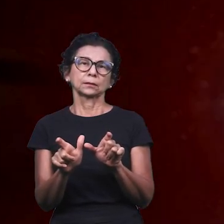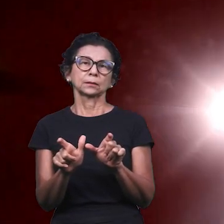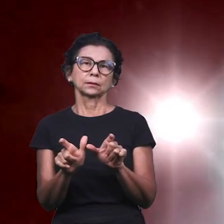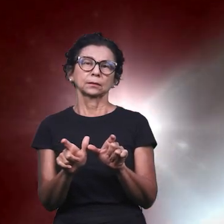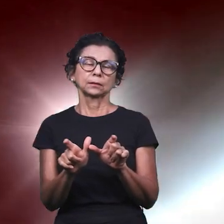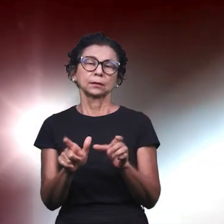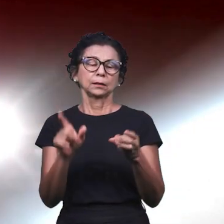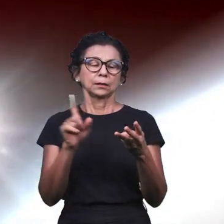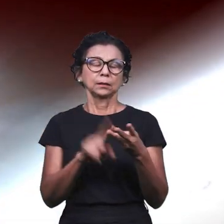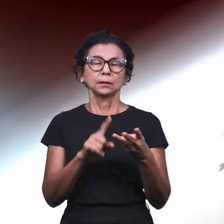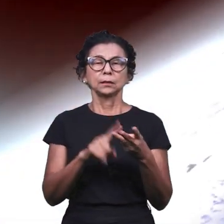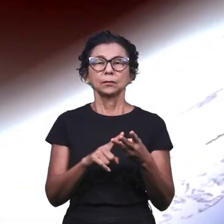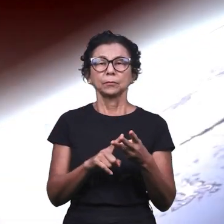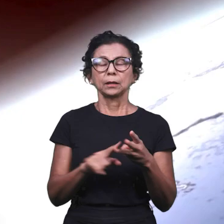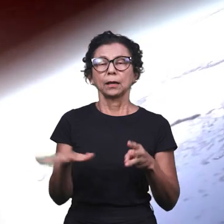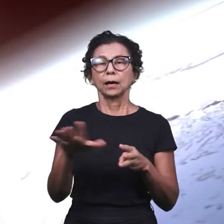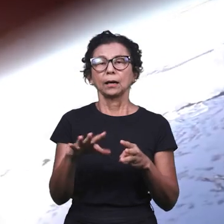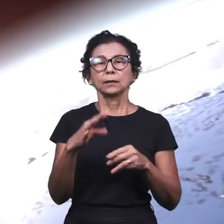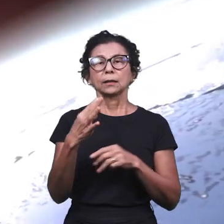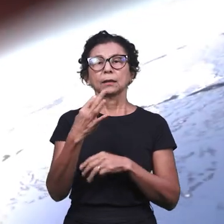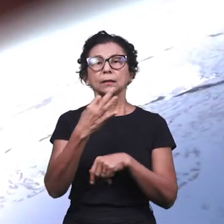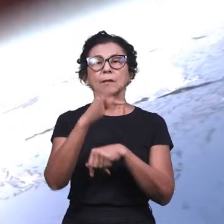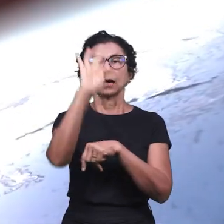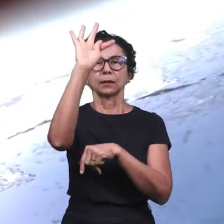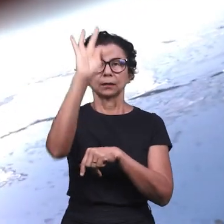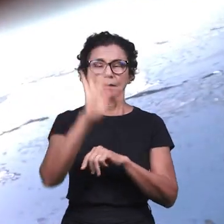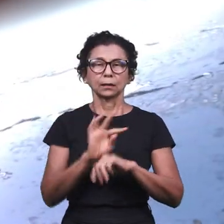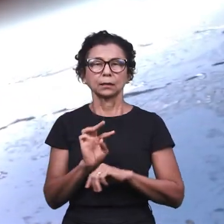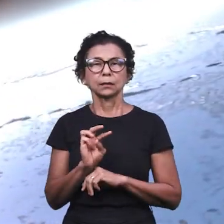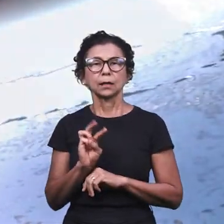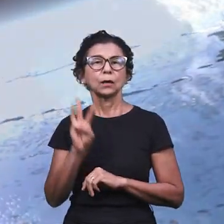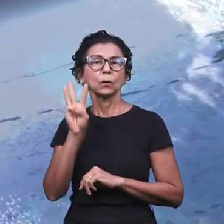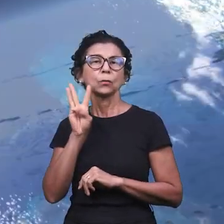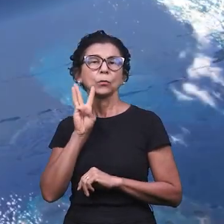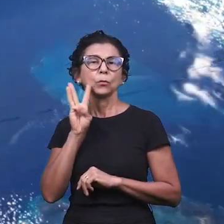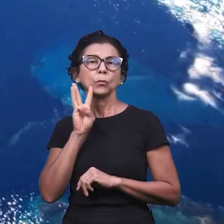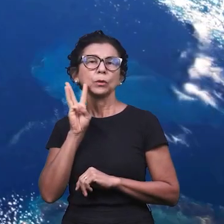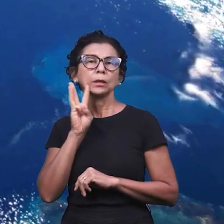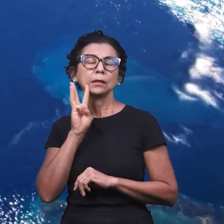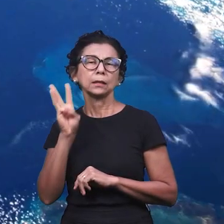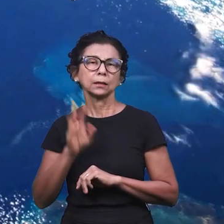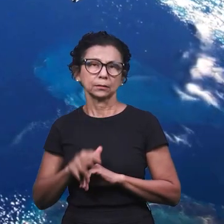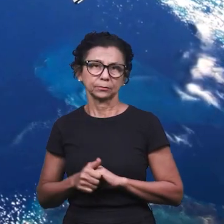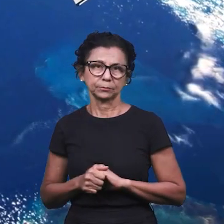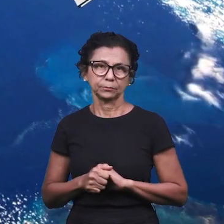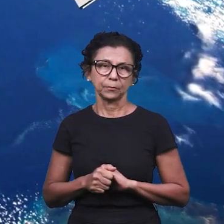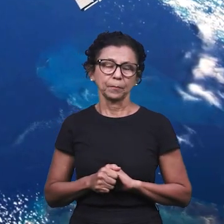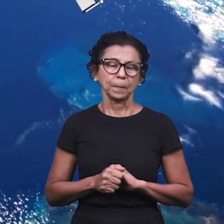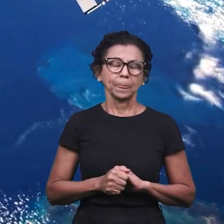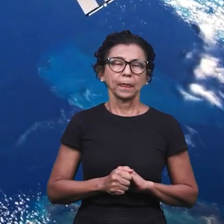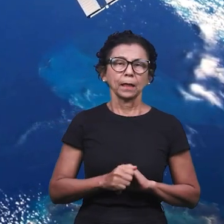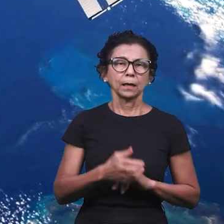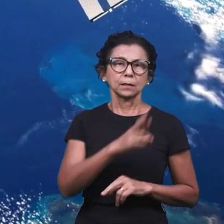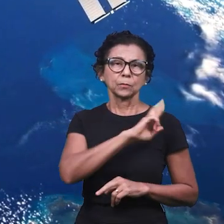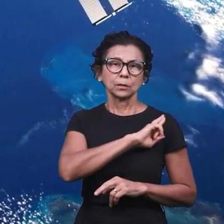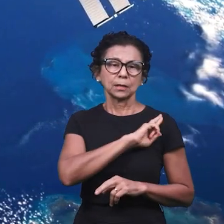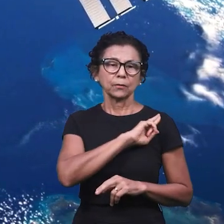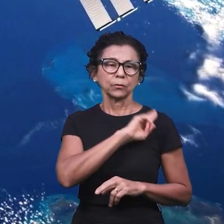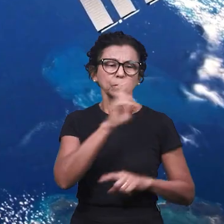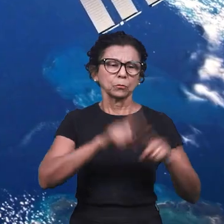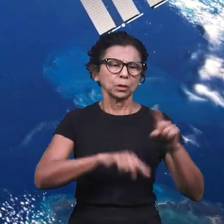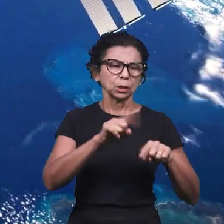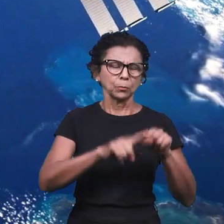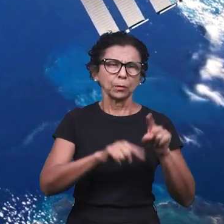queria assim rapidamente ainda falar de 2 TVs que o Brasil executa,